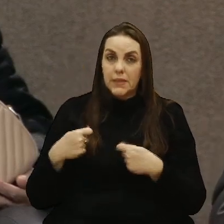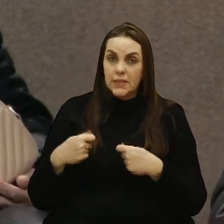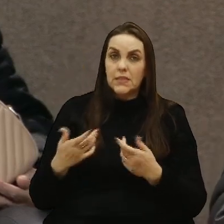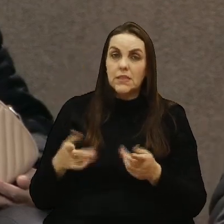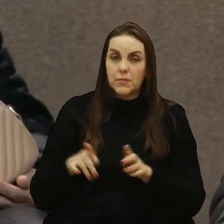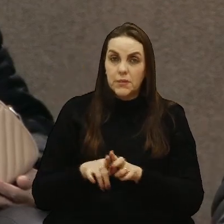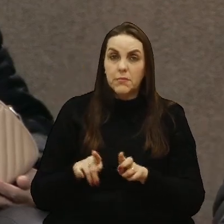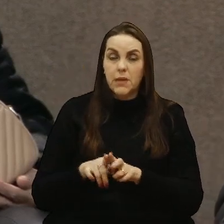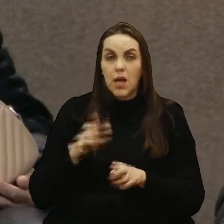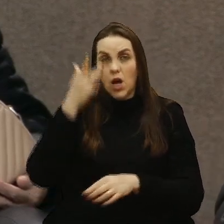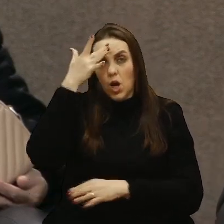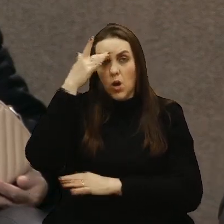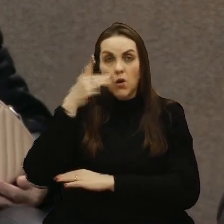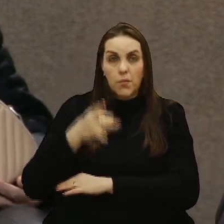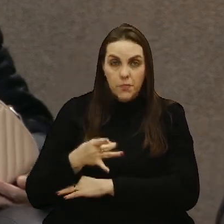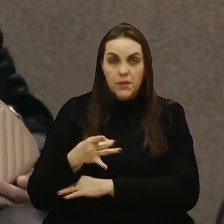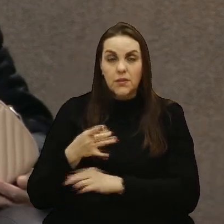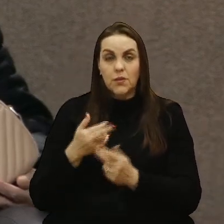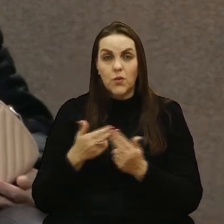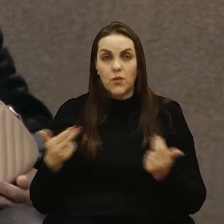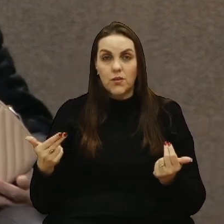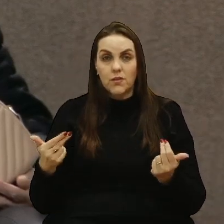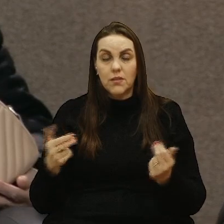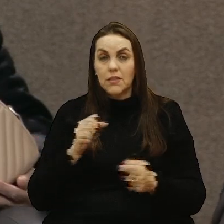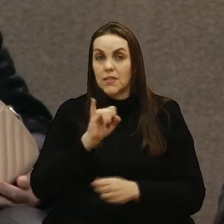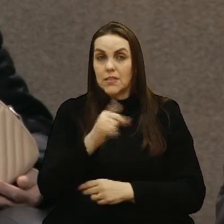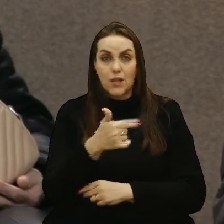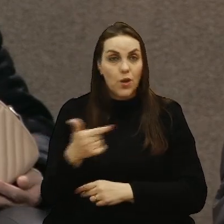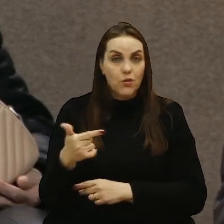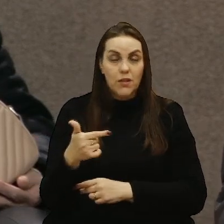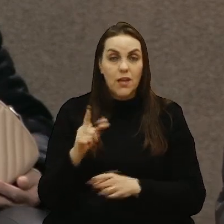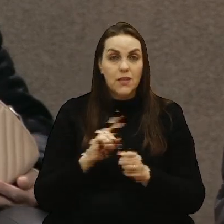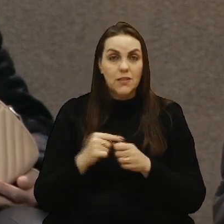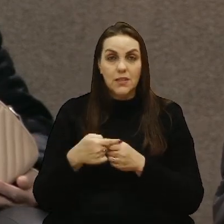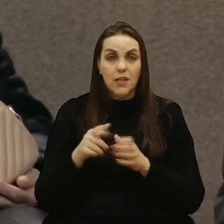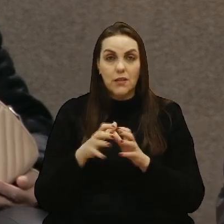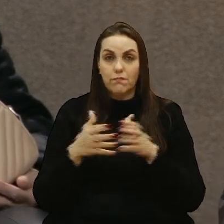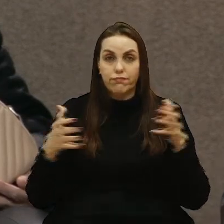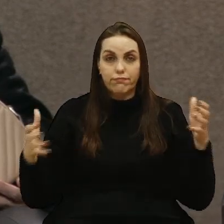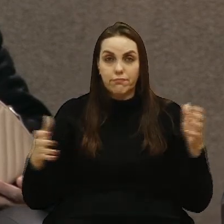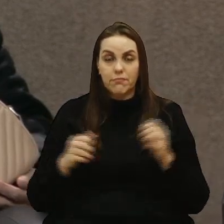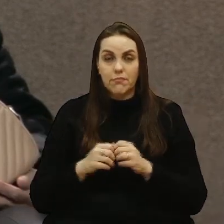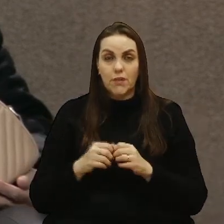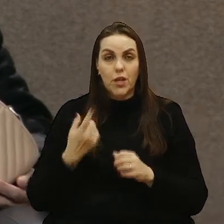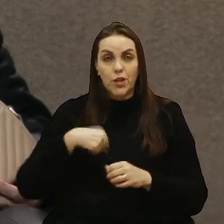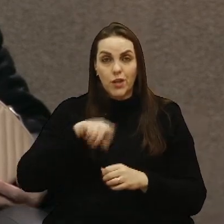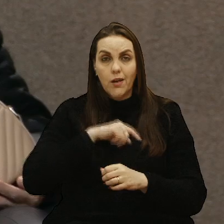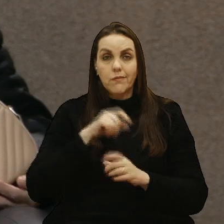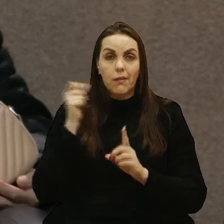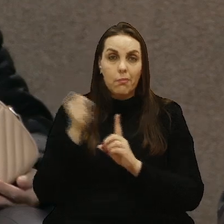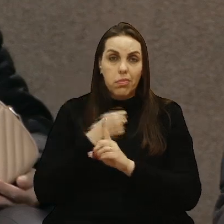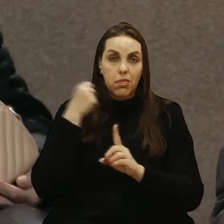precisamos compreender essas coisas, que sem isso a cidade não vai crescer. E a gente vai ficar o tempo todo batendo aqui e a